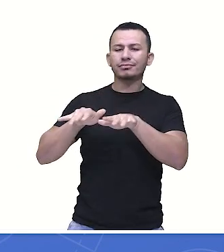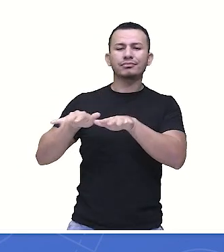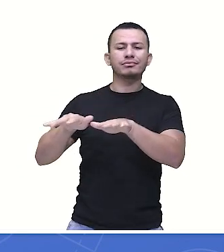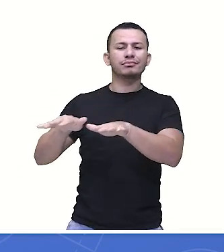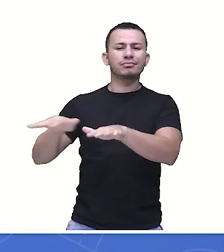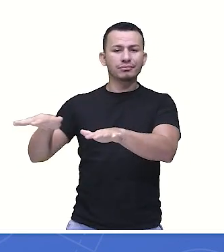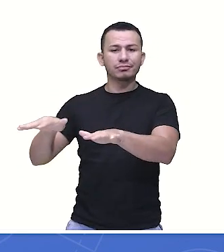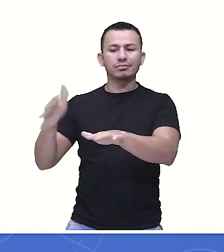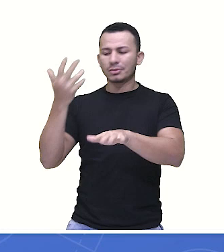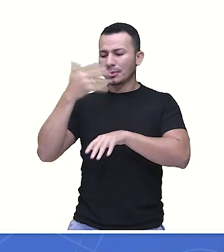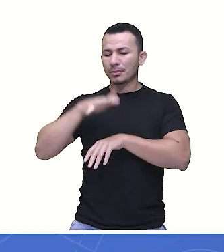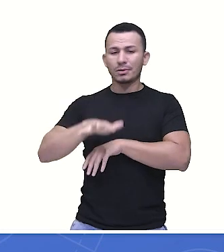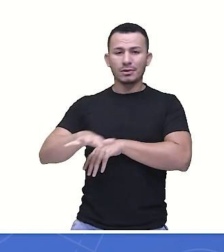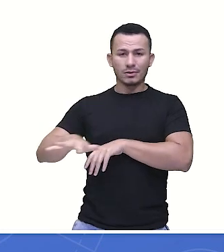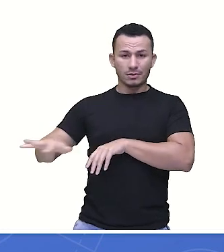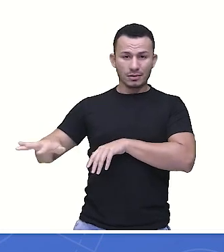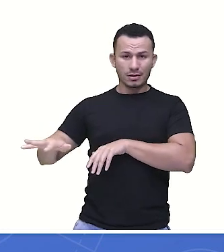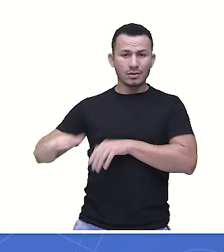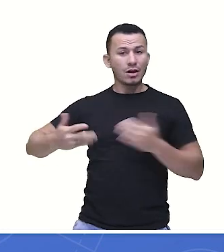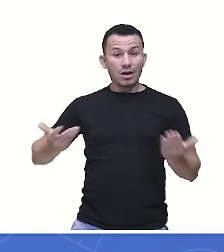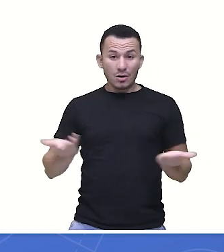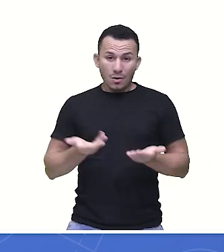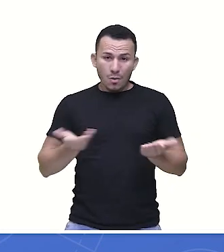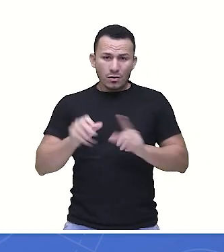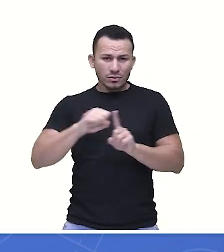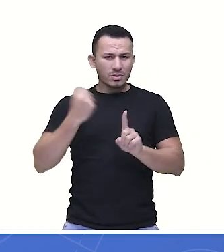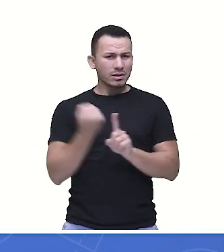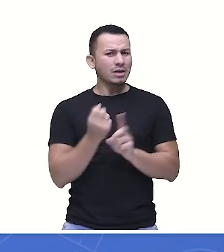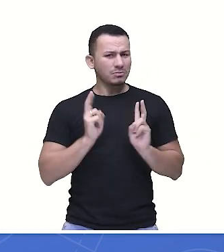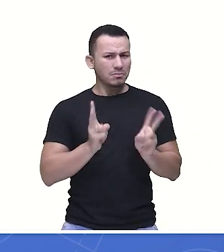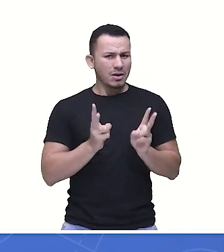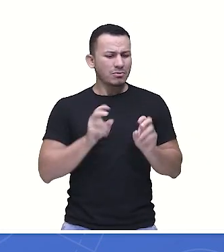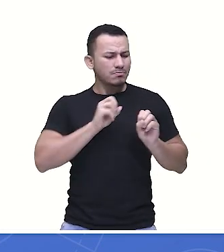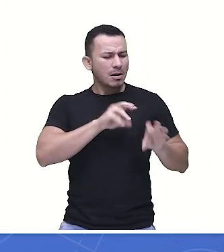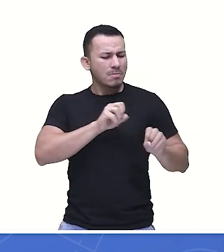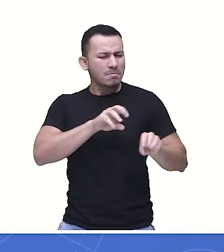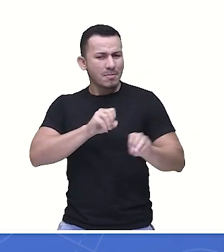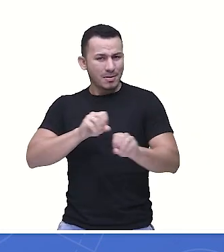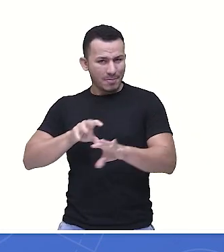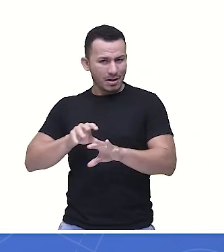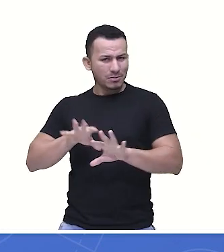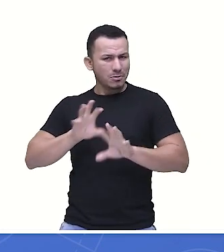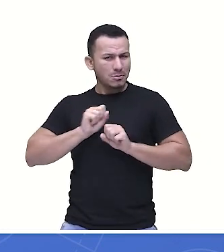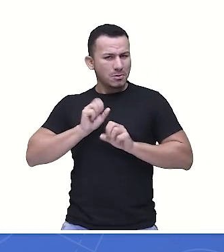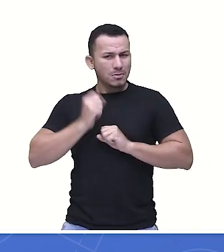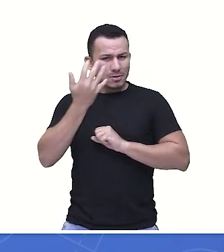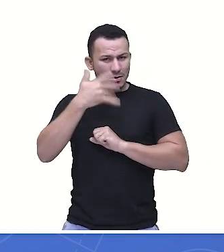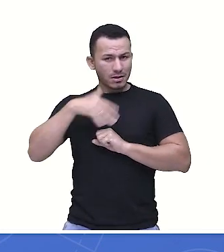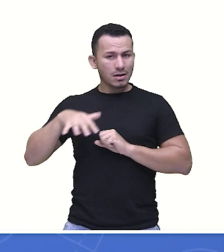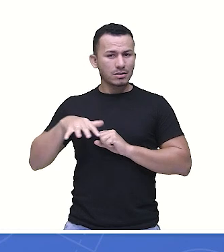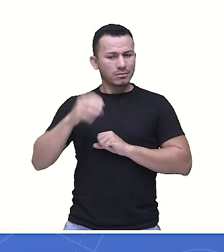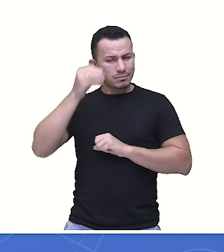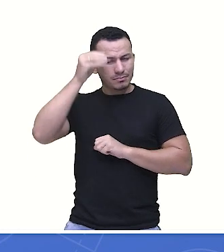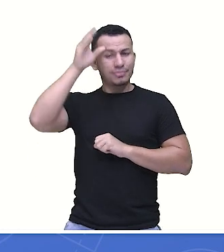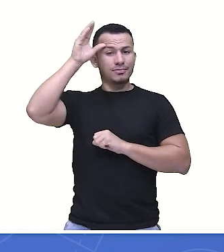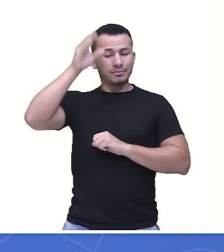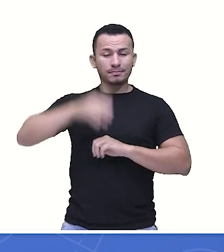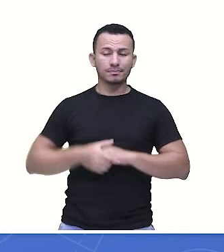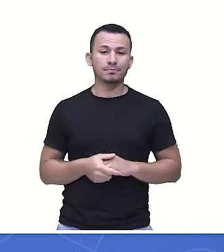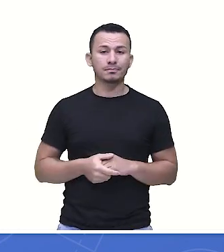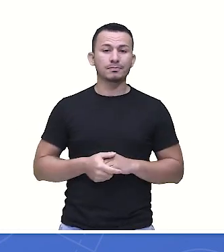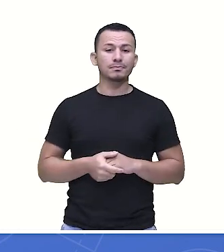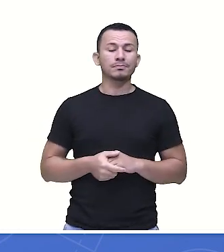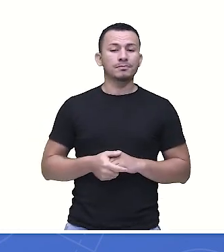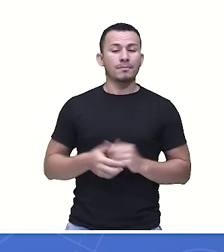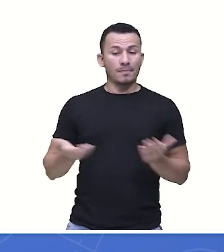como acontece hoje, né, na nossa sociedade. E aí nós vamos ver um pouco a definição, né, de